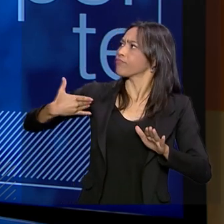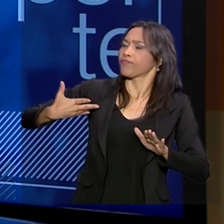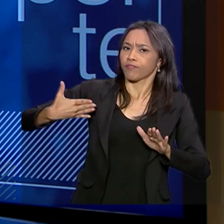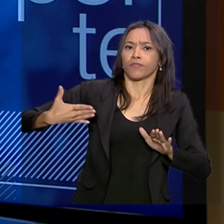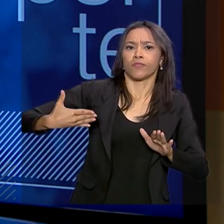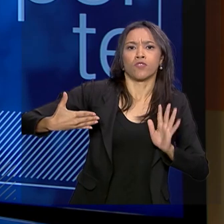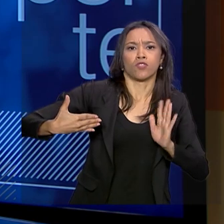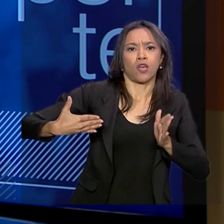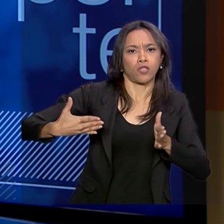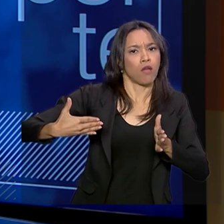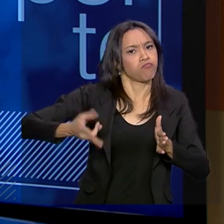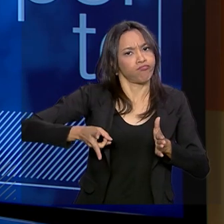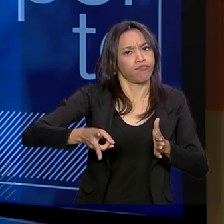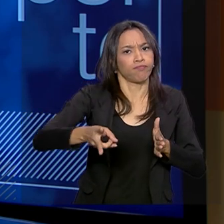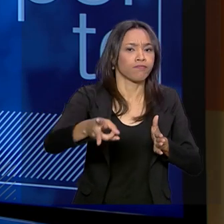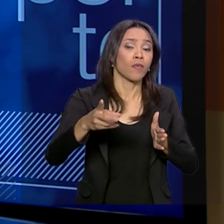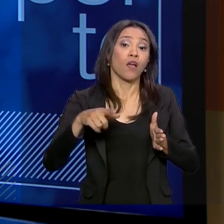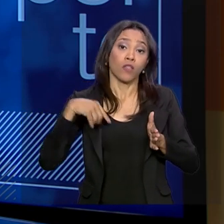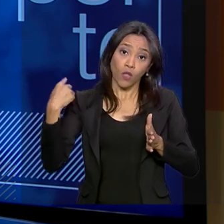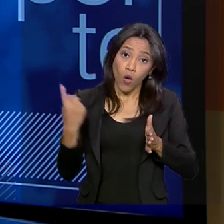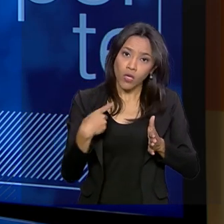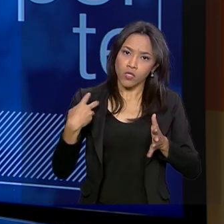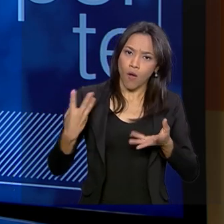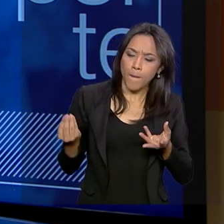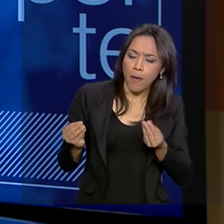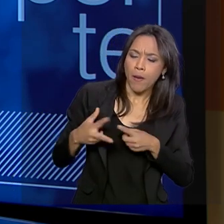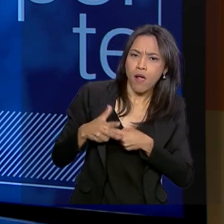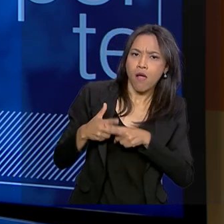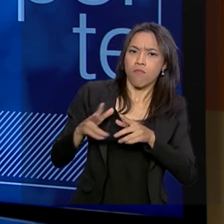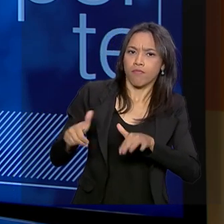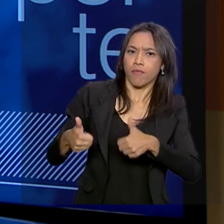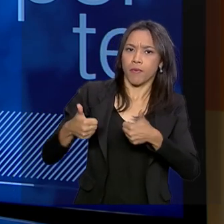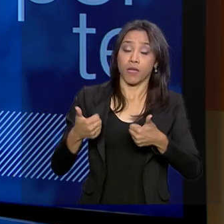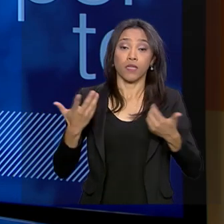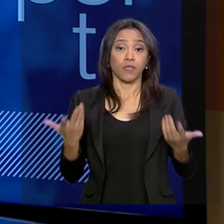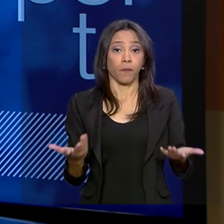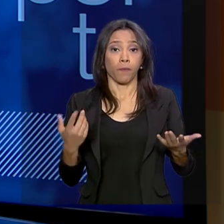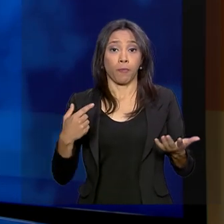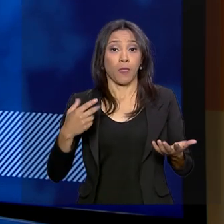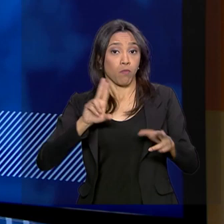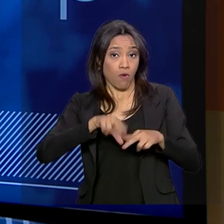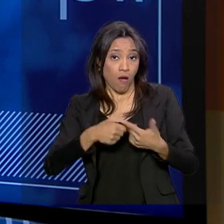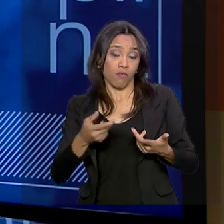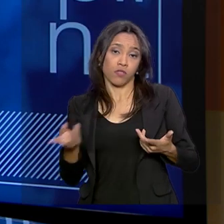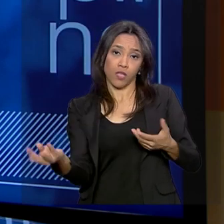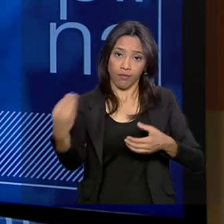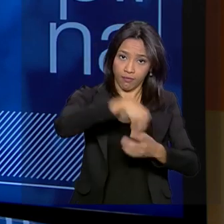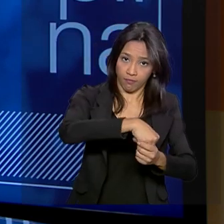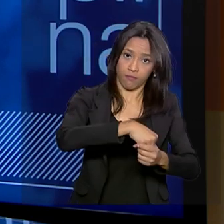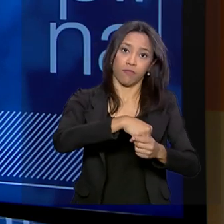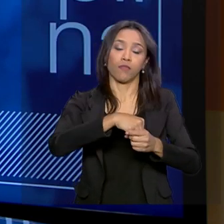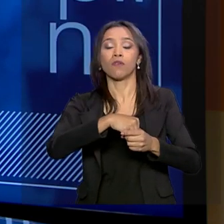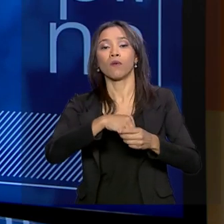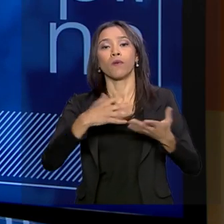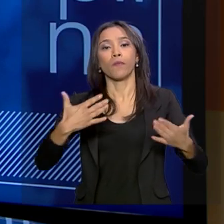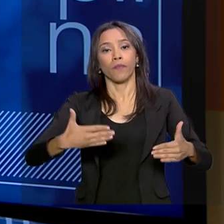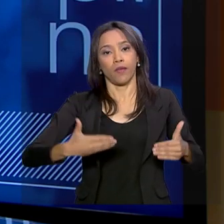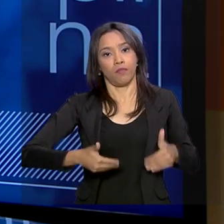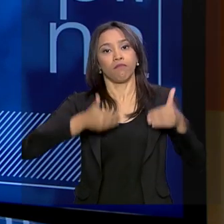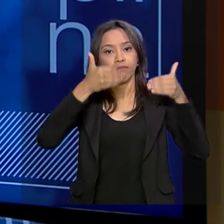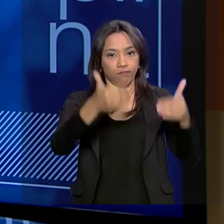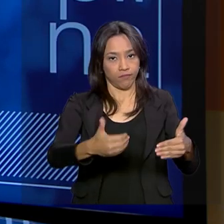passado. Incrementamos esses projetos e esses programas. E o fato de estar sobre o